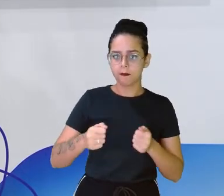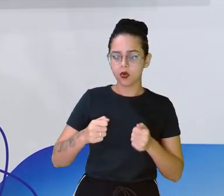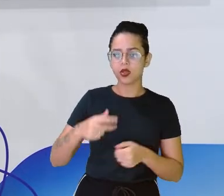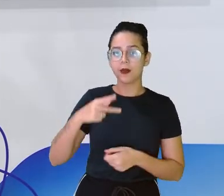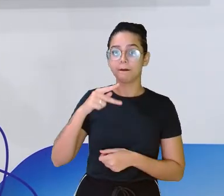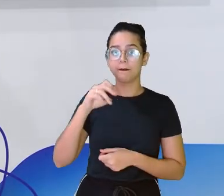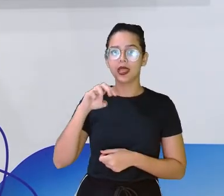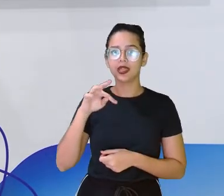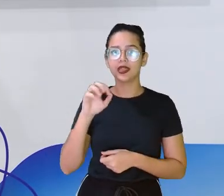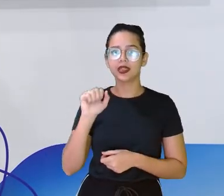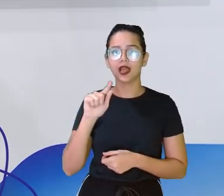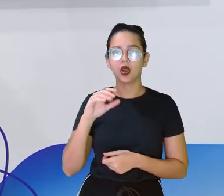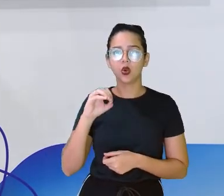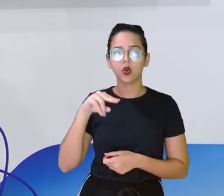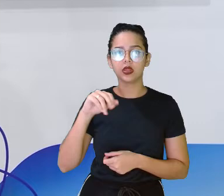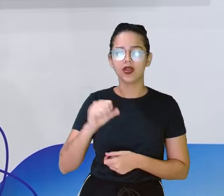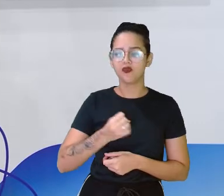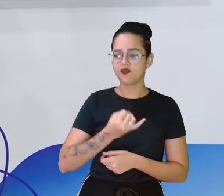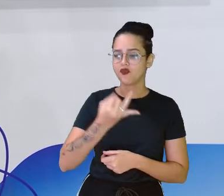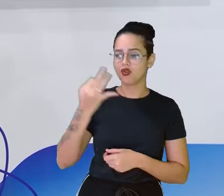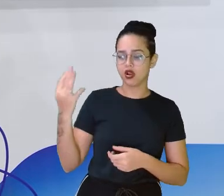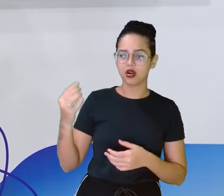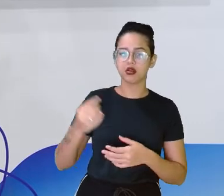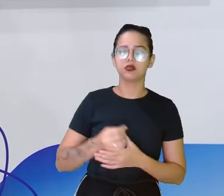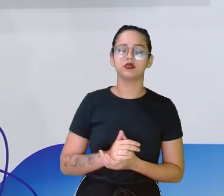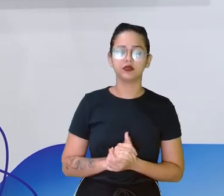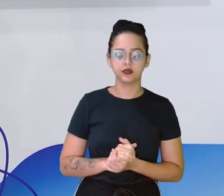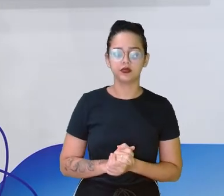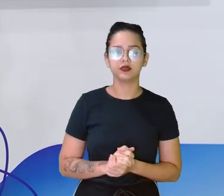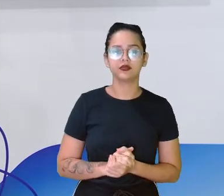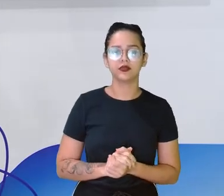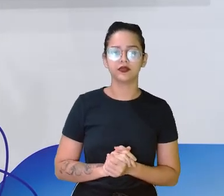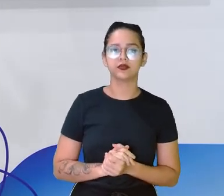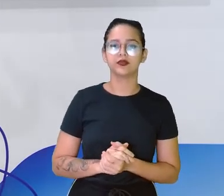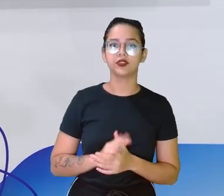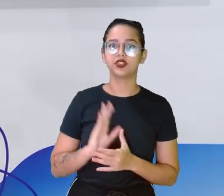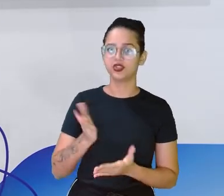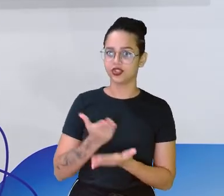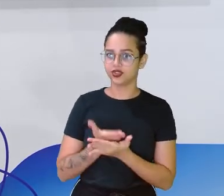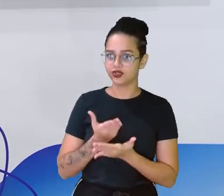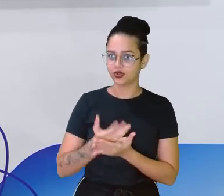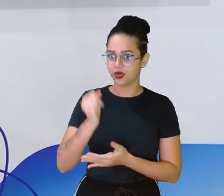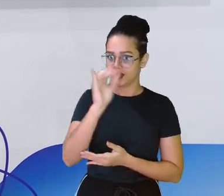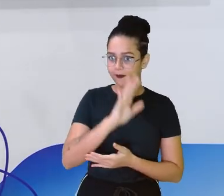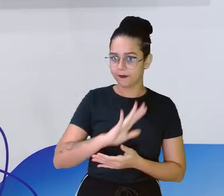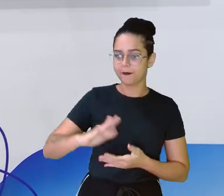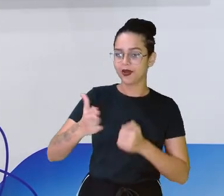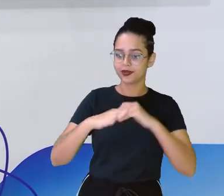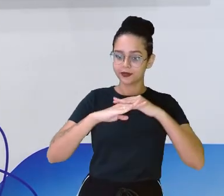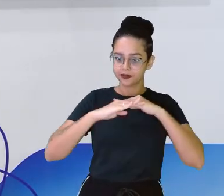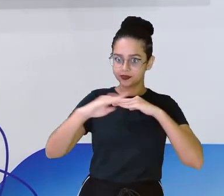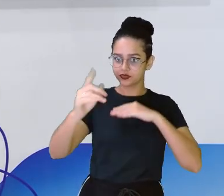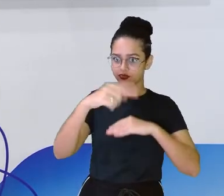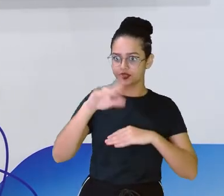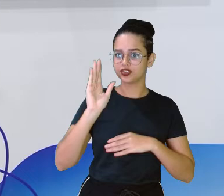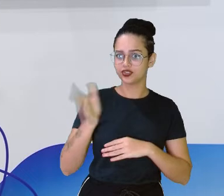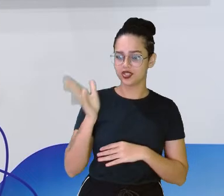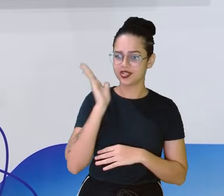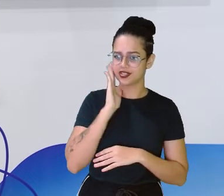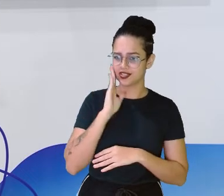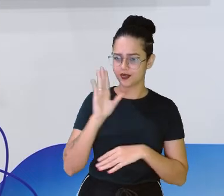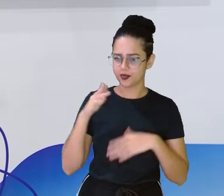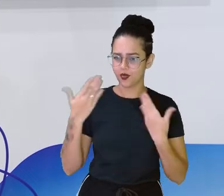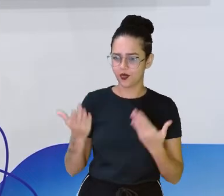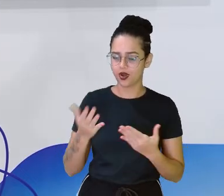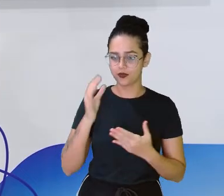ela pode ser hexagonal e por aí vai, certo? A gente já estudou figuras planas, né? Vocês já sabem quais